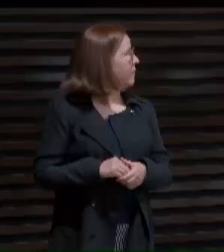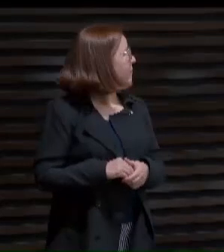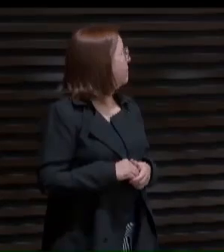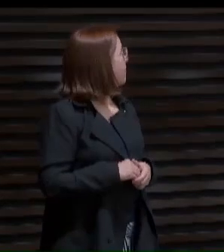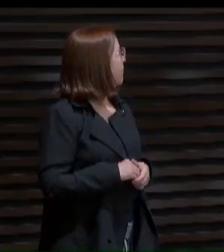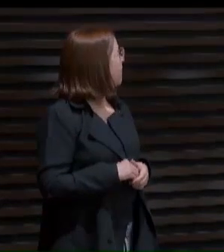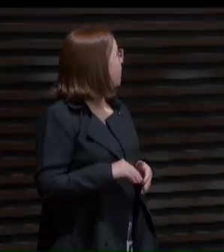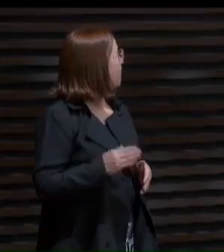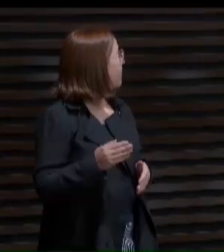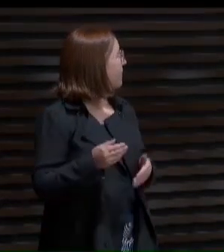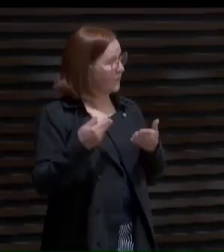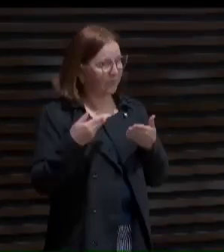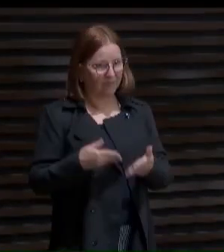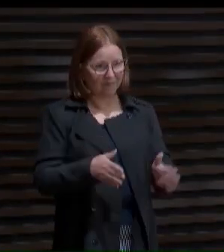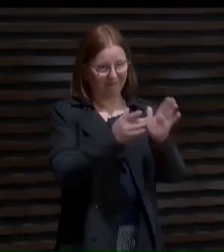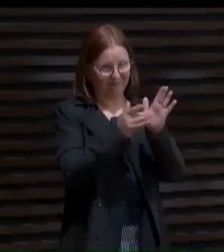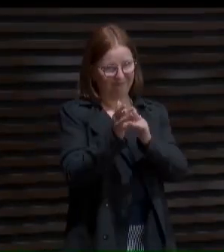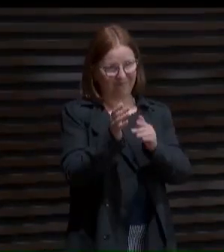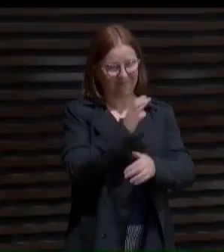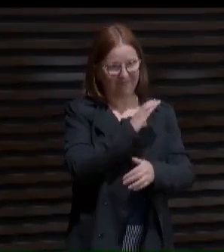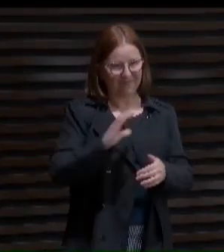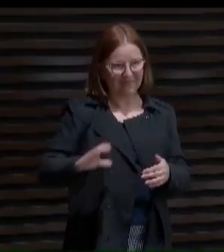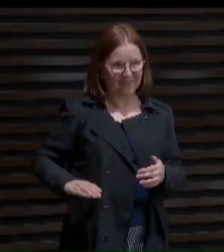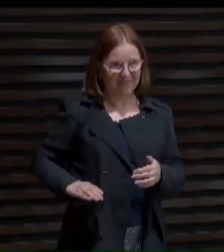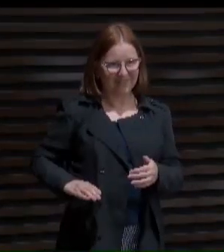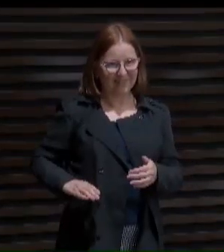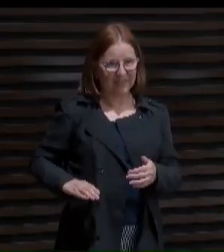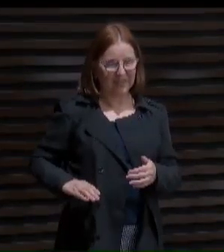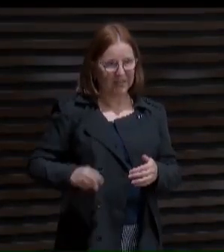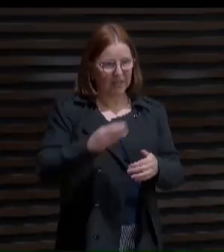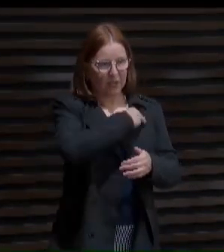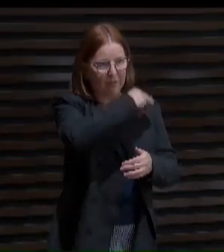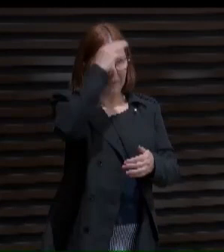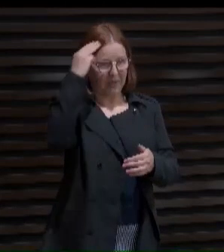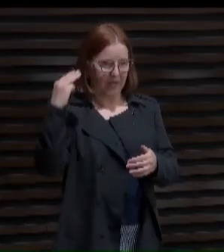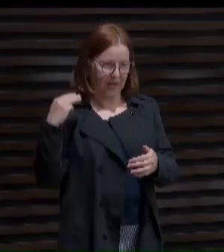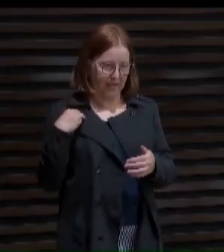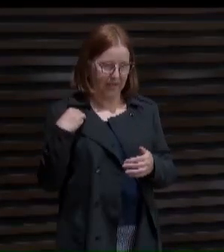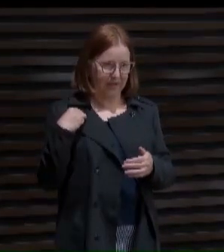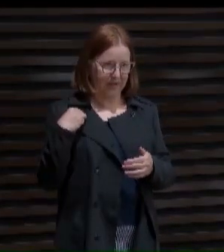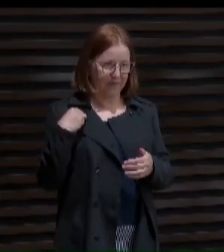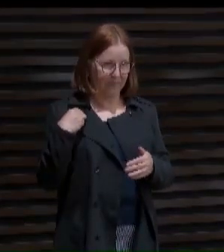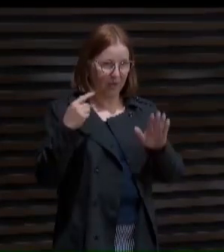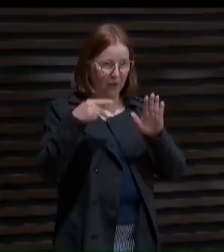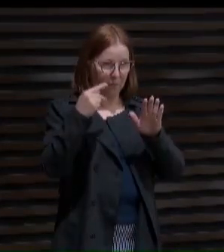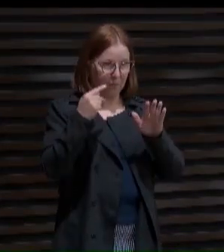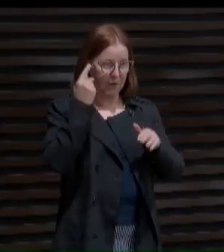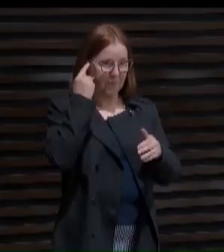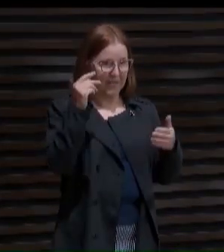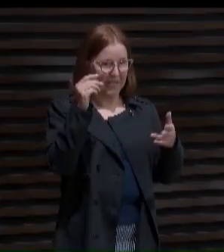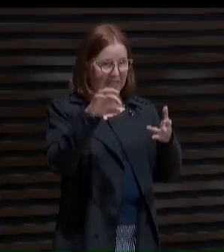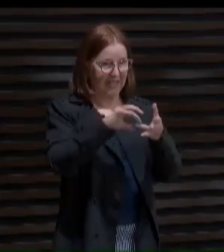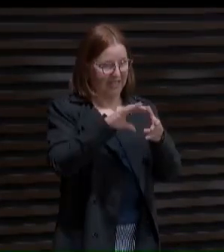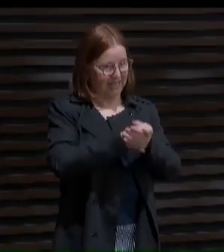Foi assim que nasceu Jesus Cristo. Maria, sua mãe, estava prometida para se casar com